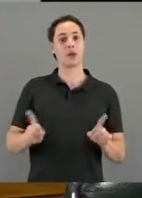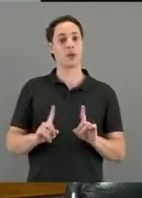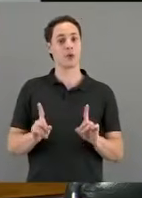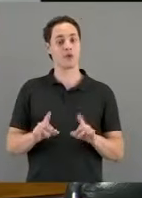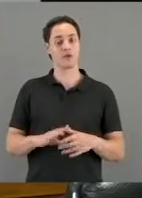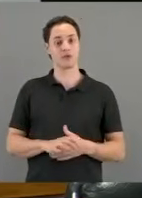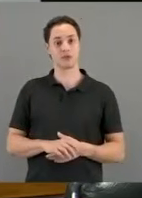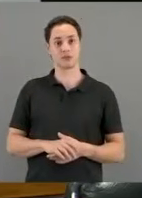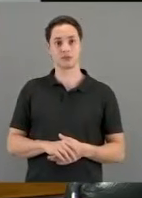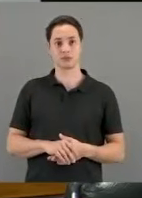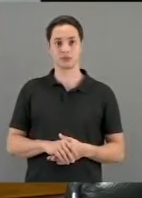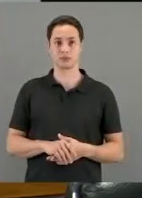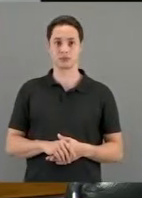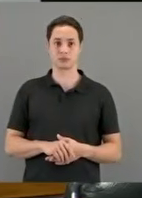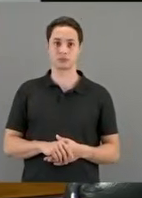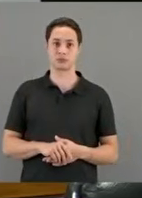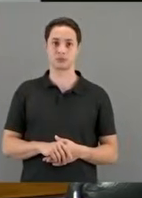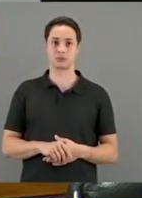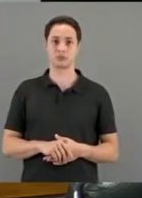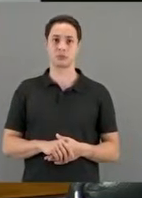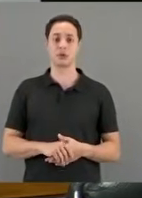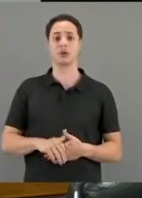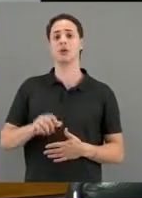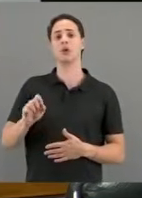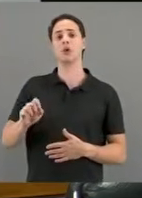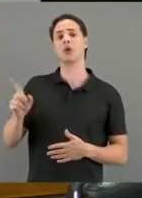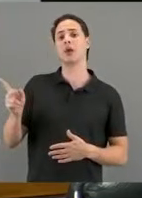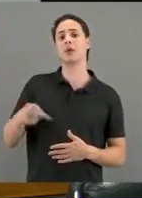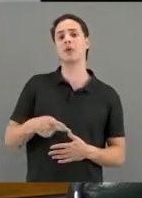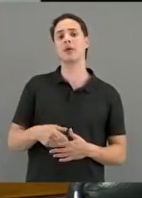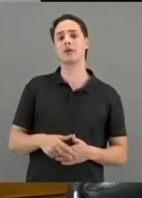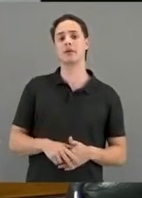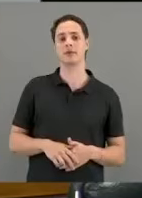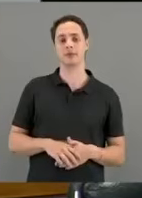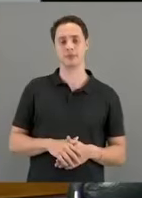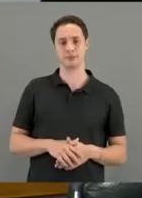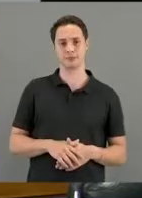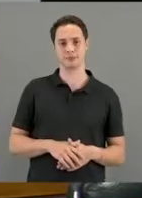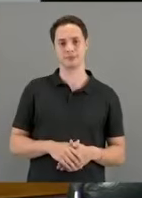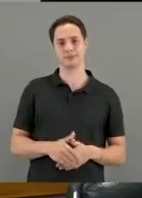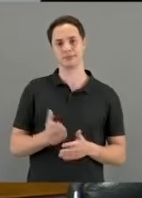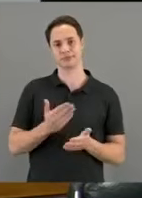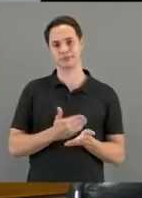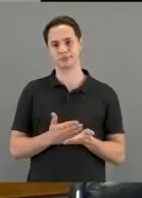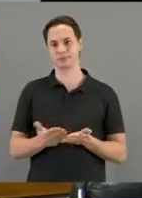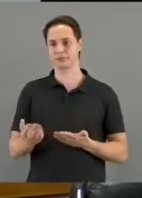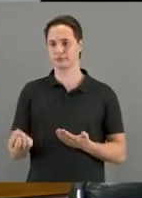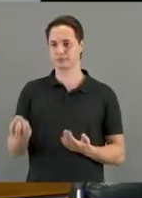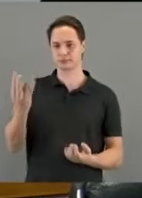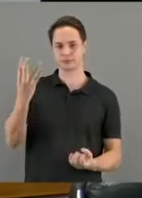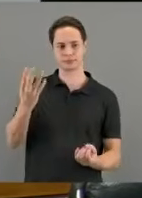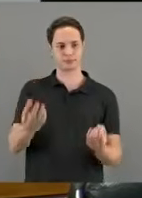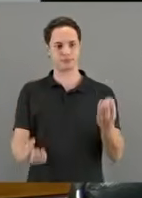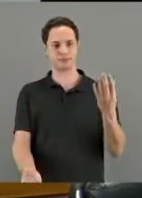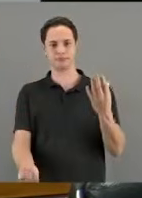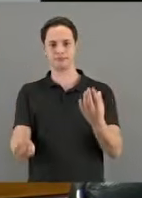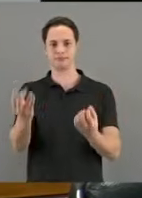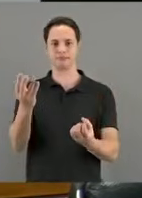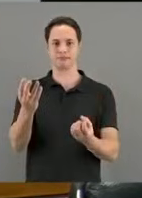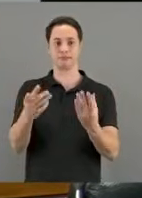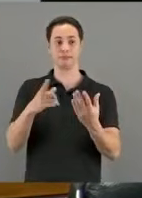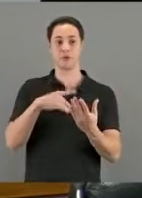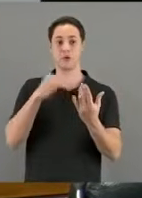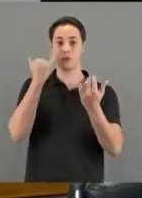presidente. E o que acontece? Começam a surgir no mercado as informações